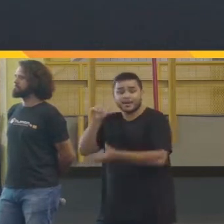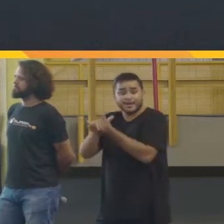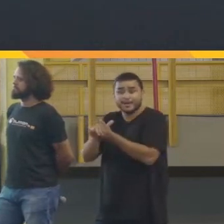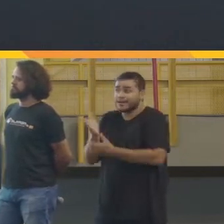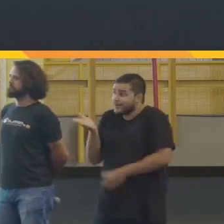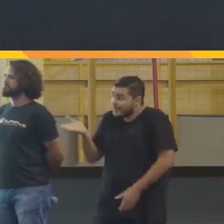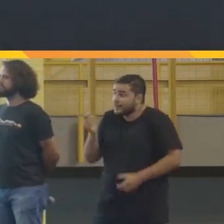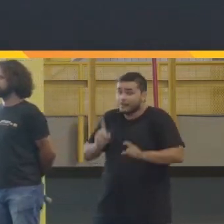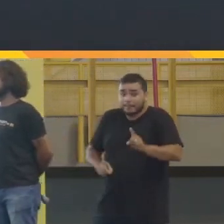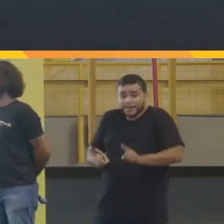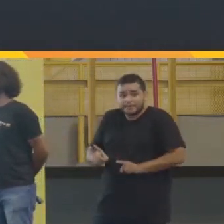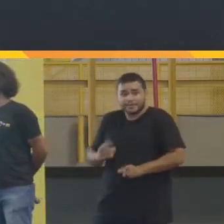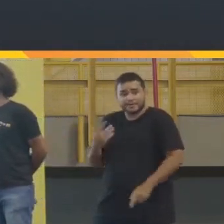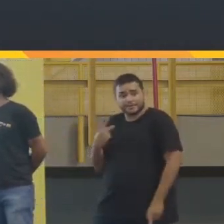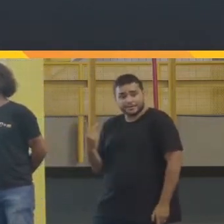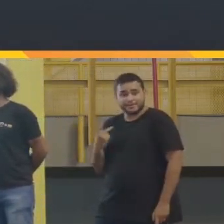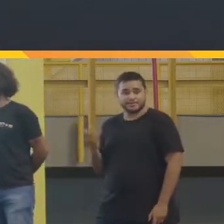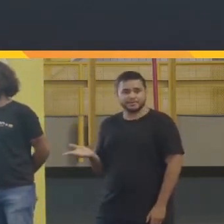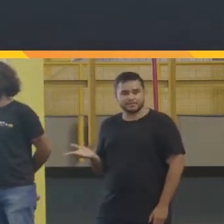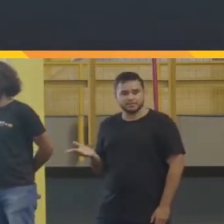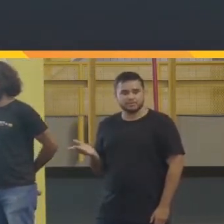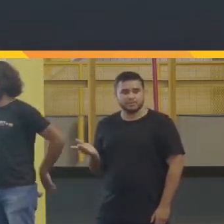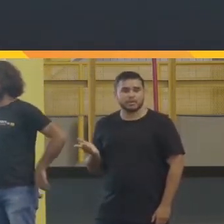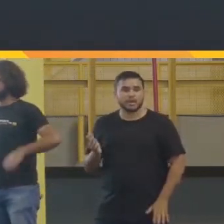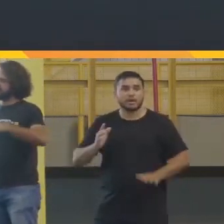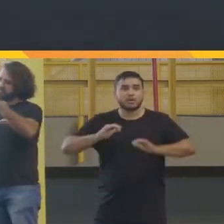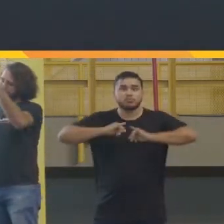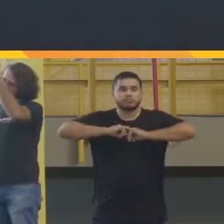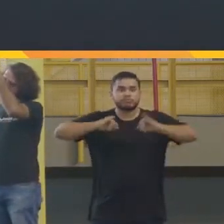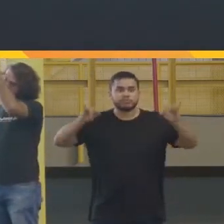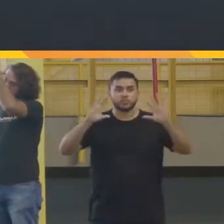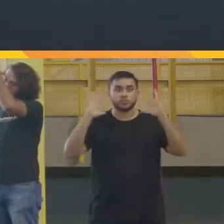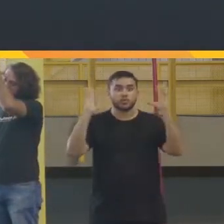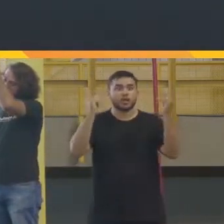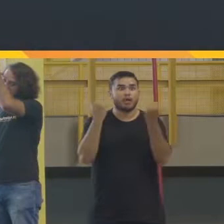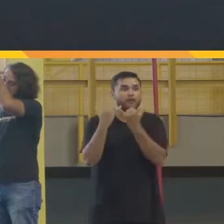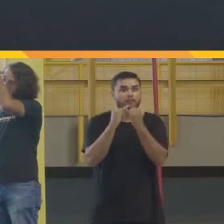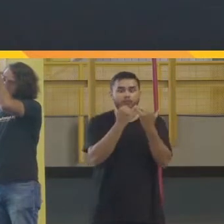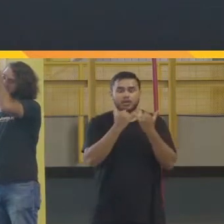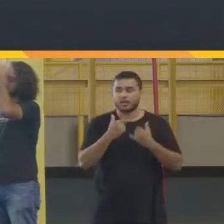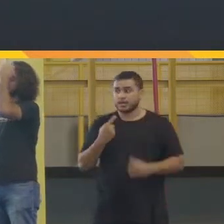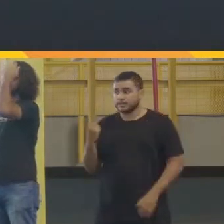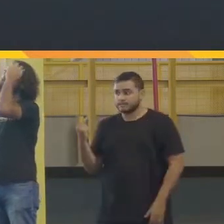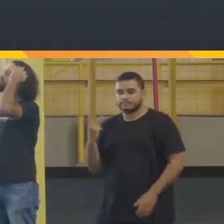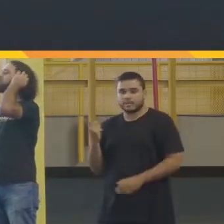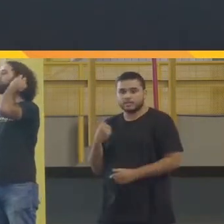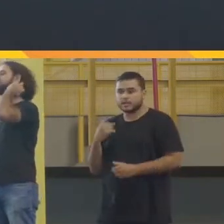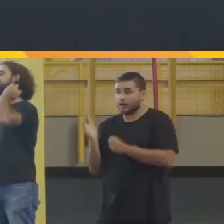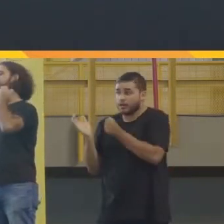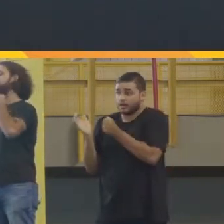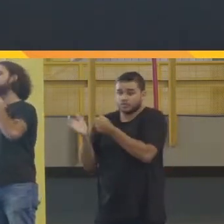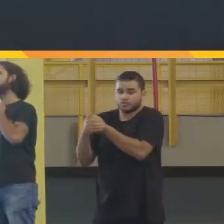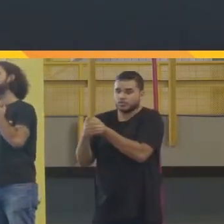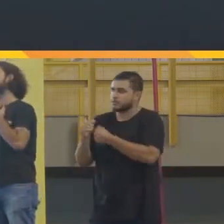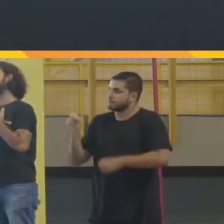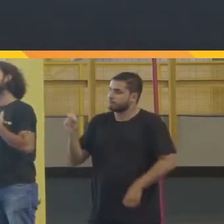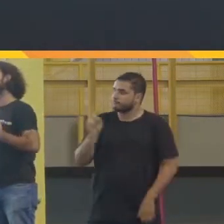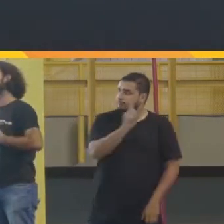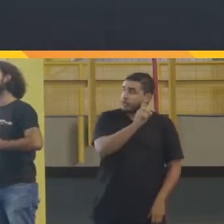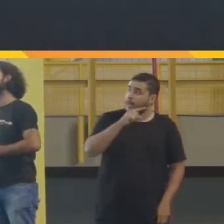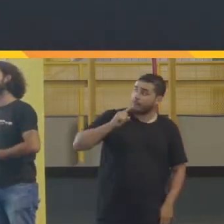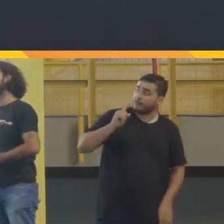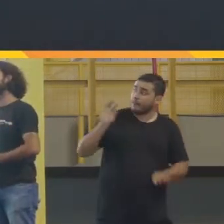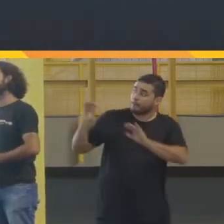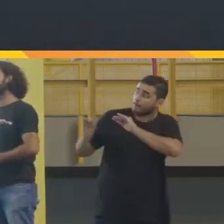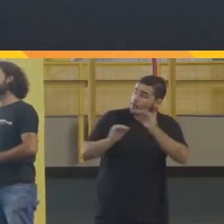tão escandaloso que ele foi esconder a prima lá na saída de Fortaleza,